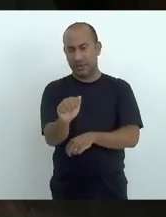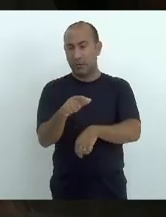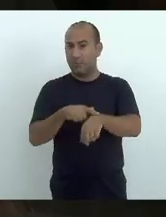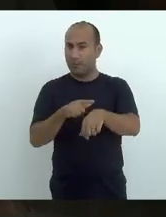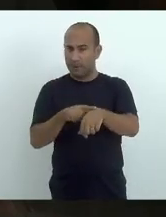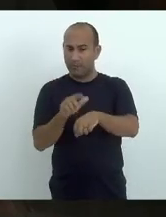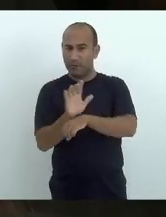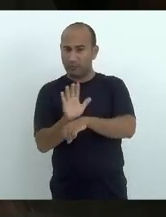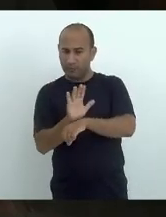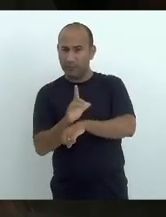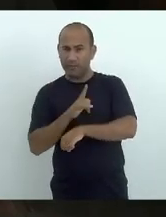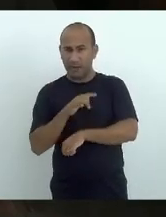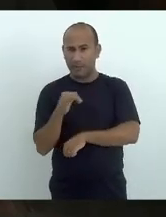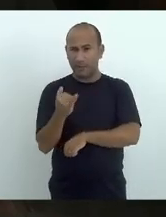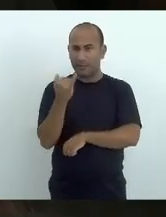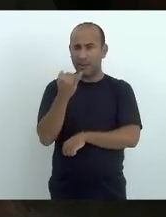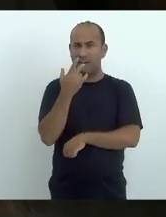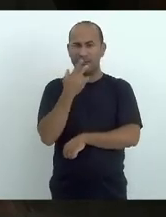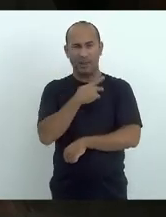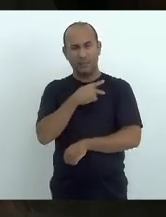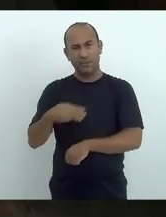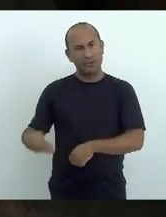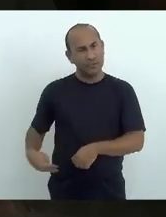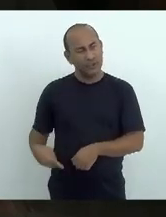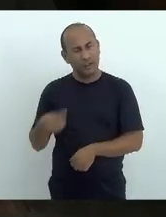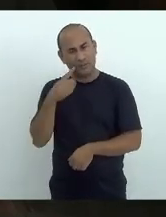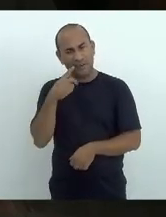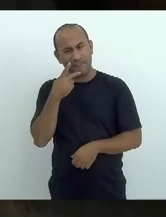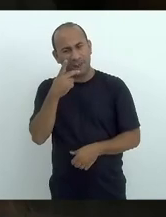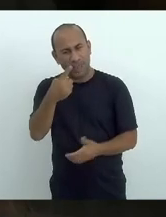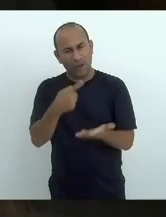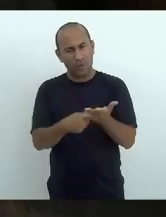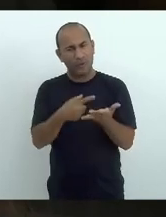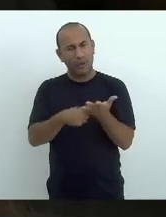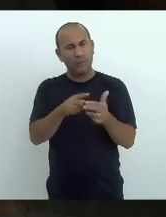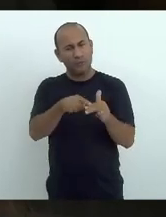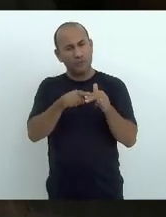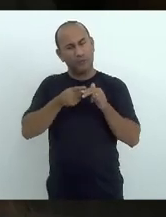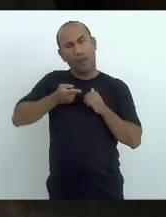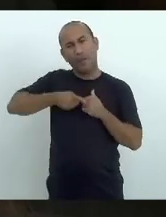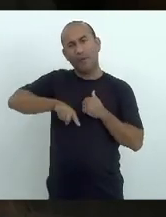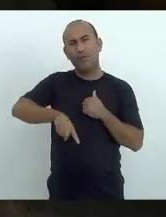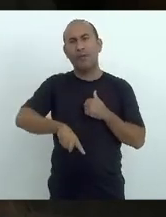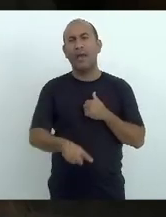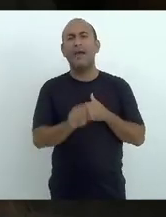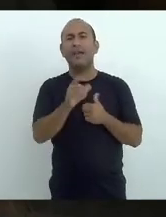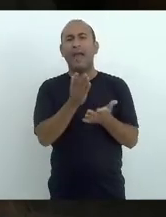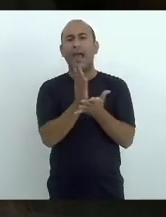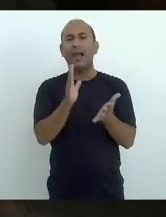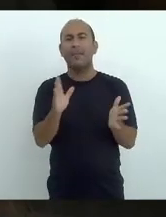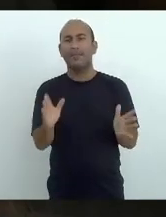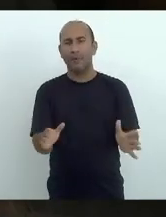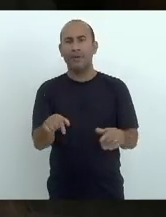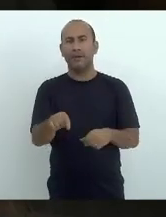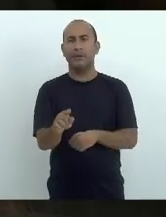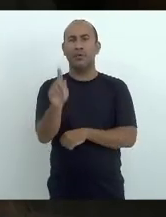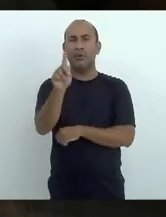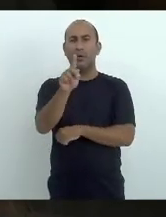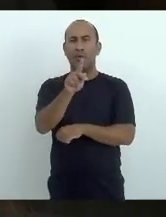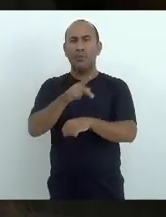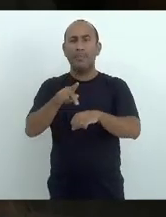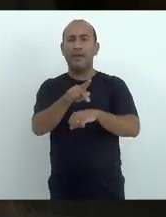interessante que o ministro fala: olha, essa agenda que vocês estão propondo para a gente aprofundar, Foi o que acabou com a gente. Vocês estão